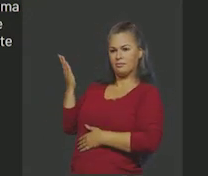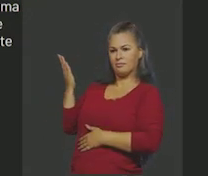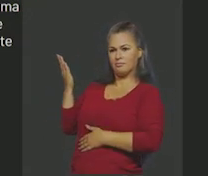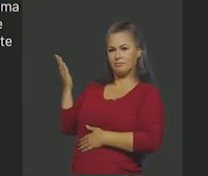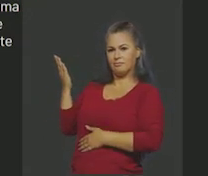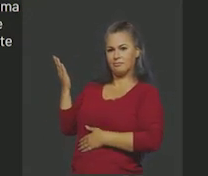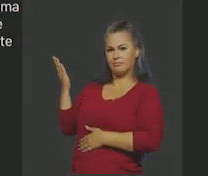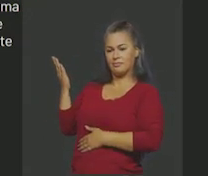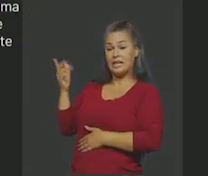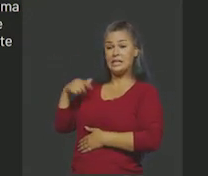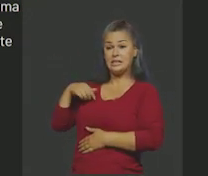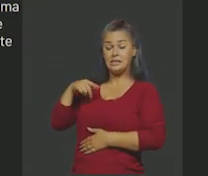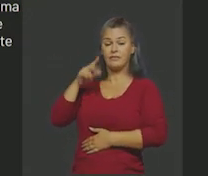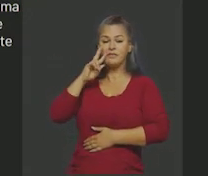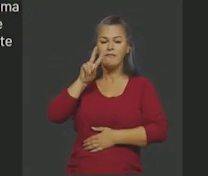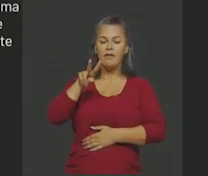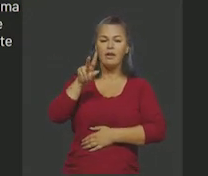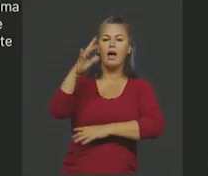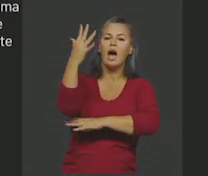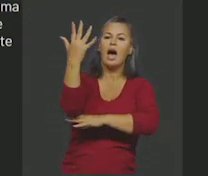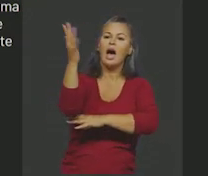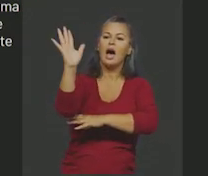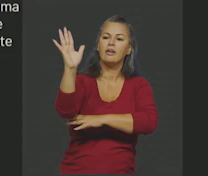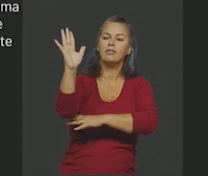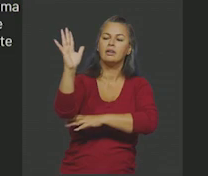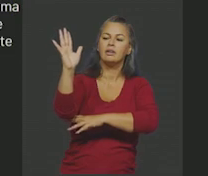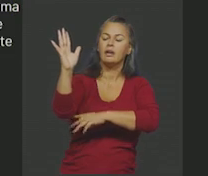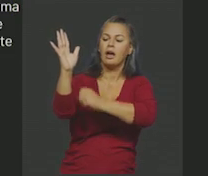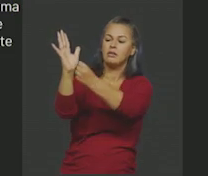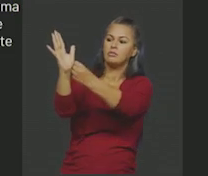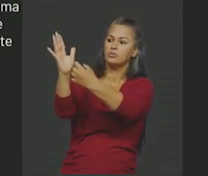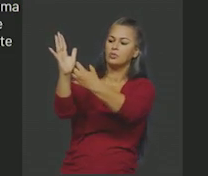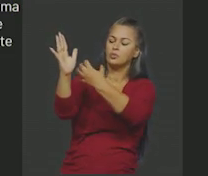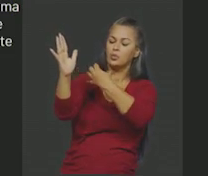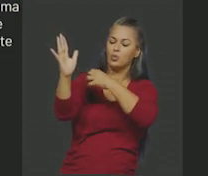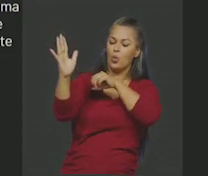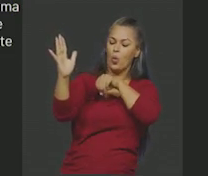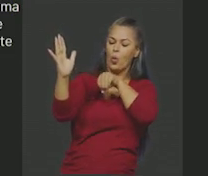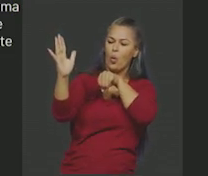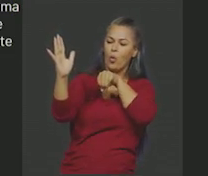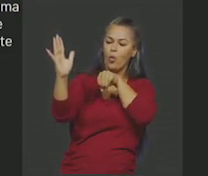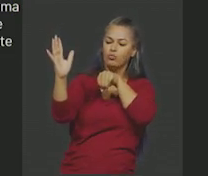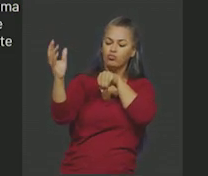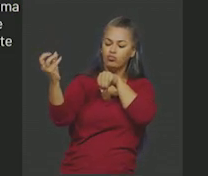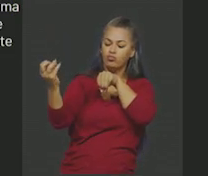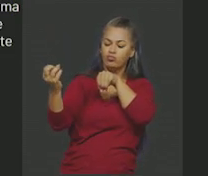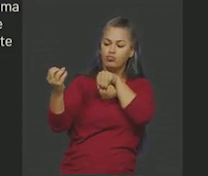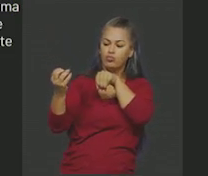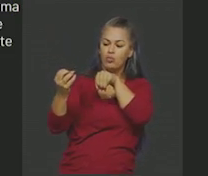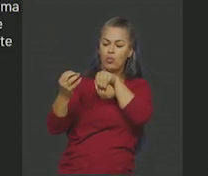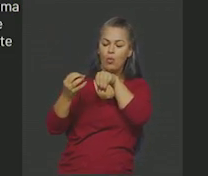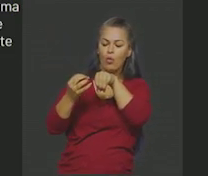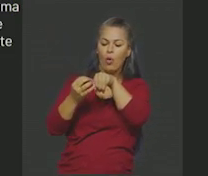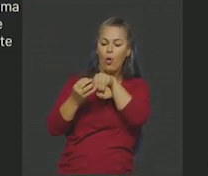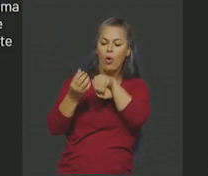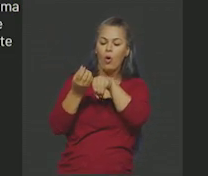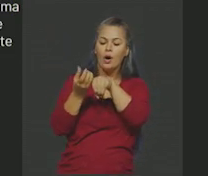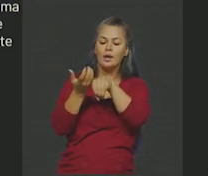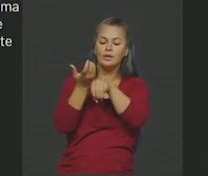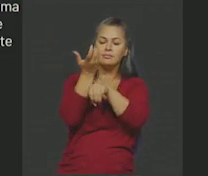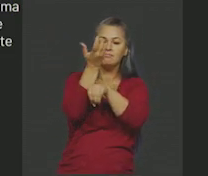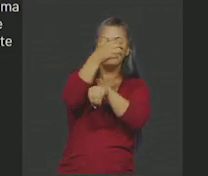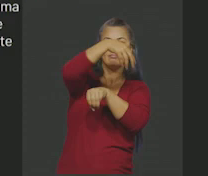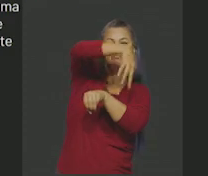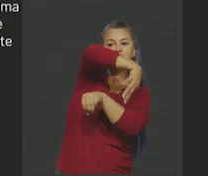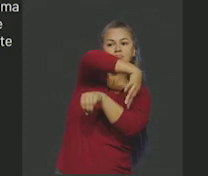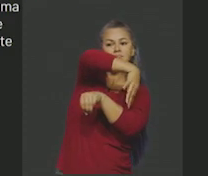árvore. Quando ela bate aí no cristalino, o cristalino manda a imagem invertida